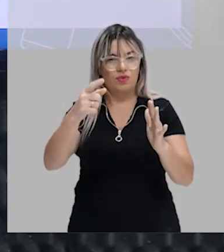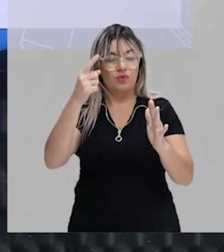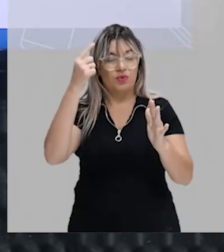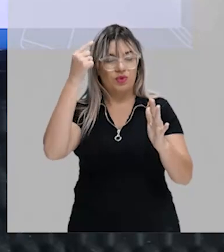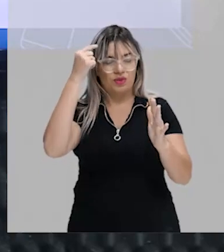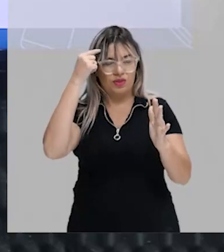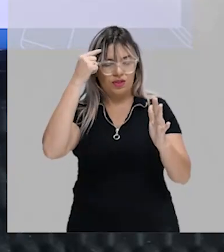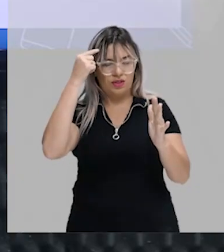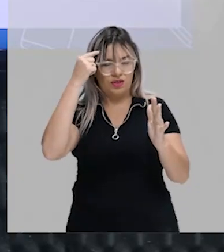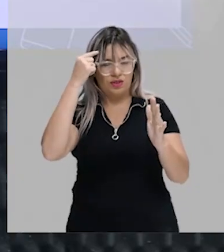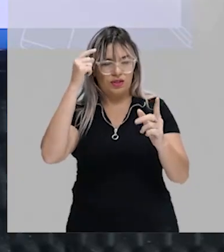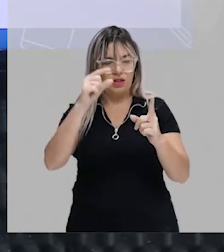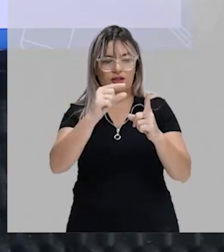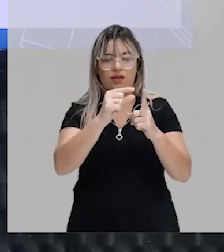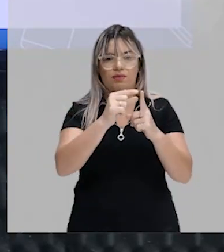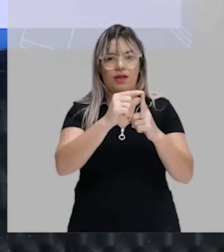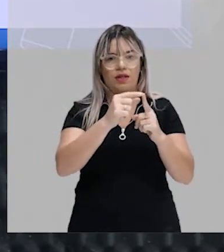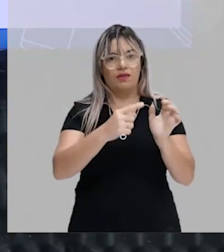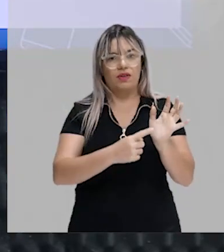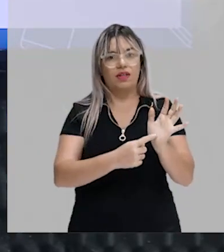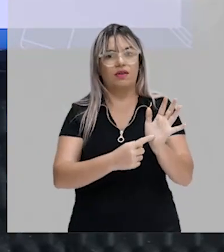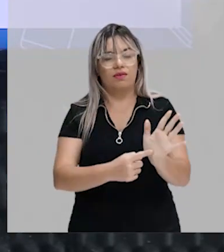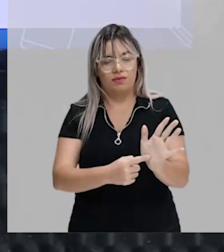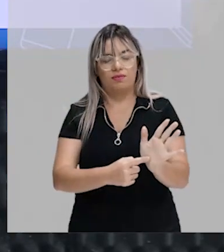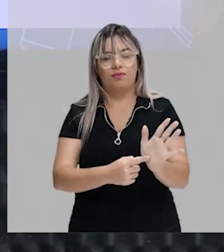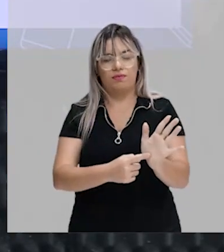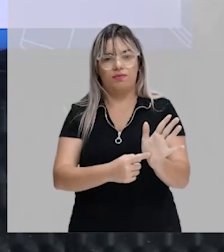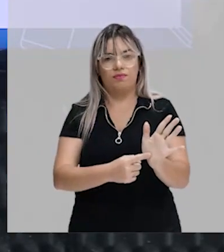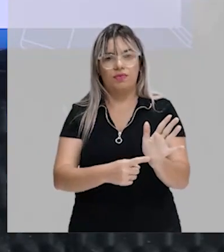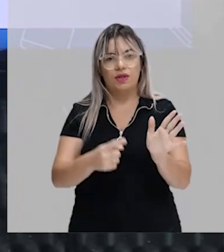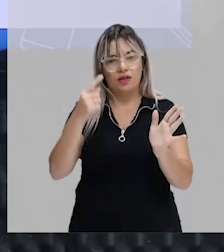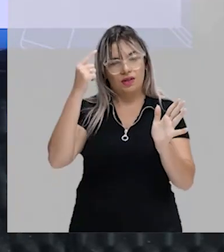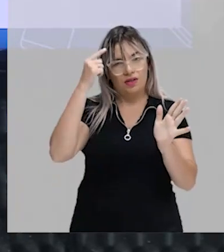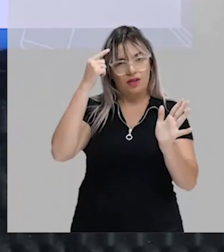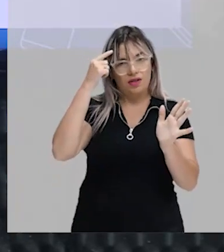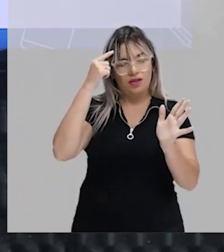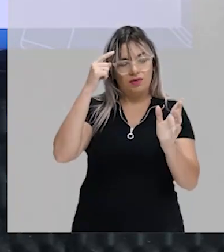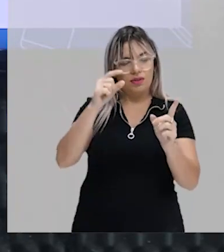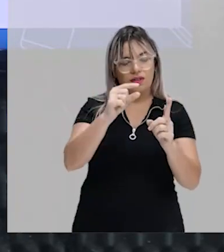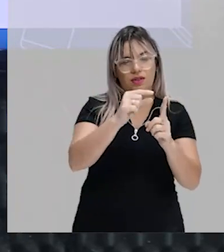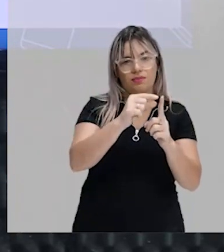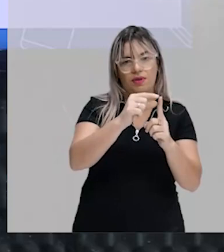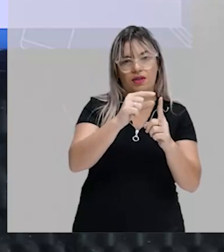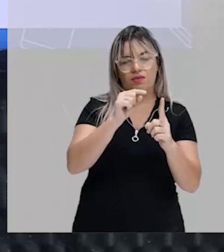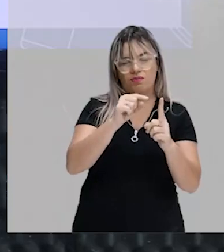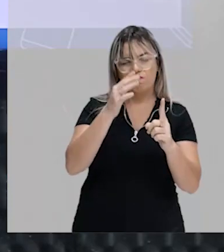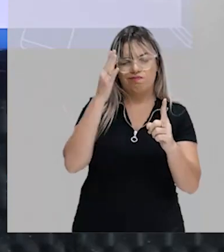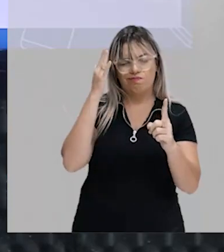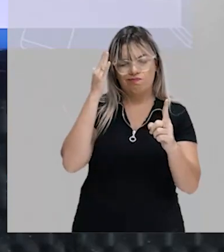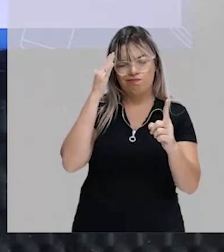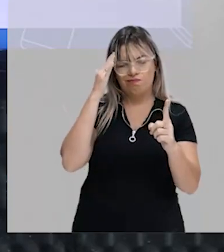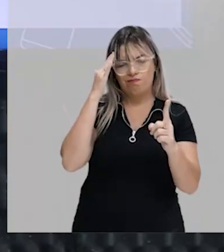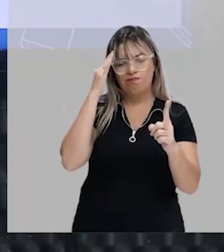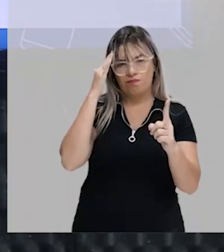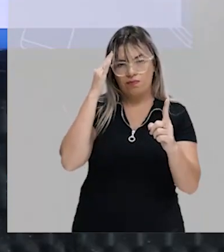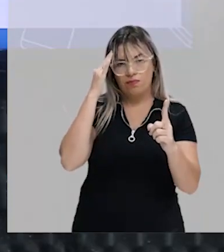nos apresentam. Tá? Esse entendimento apresentado pelas palavras, ele